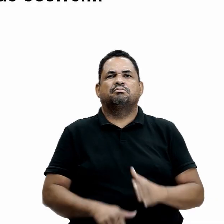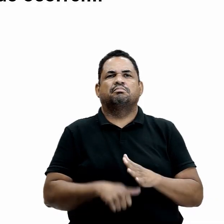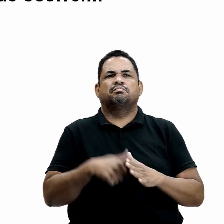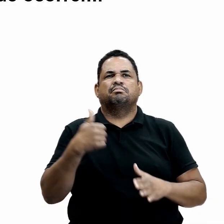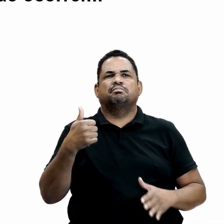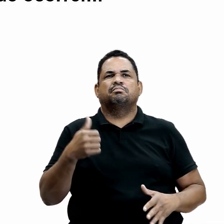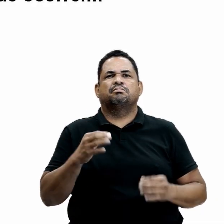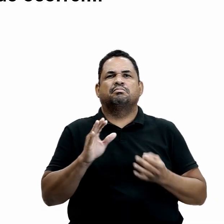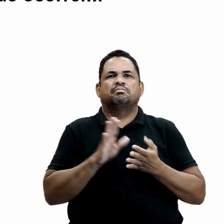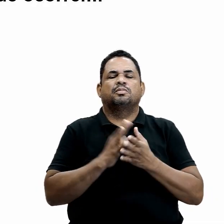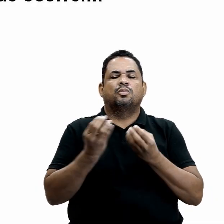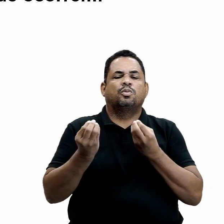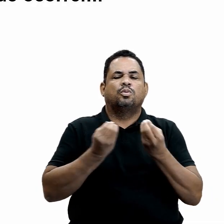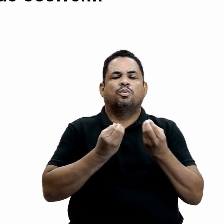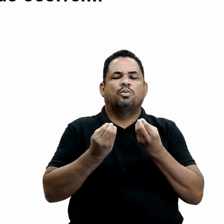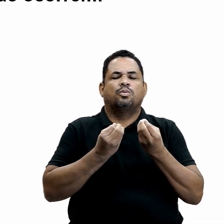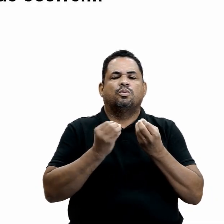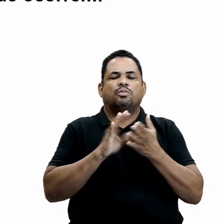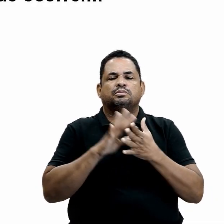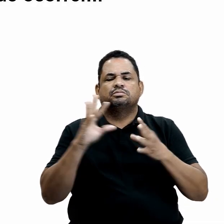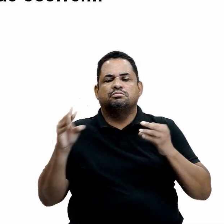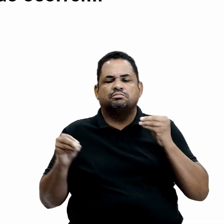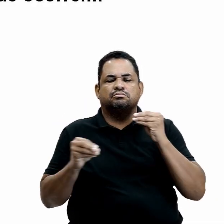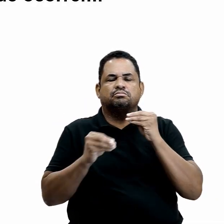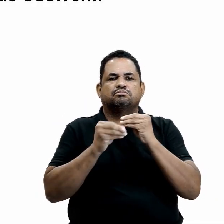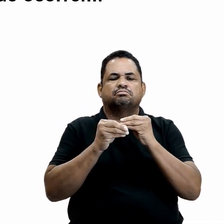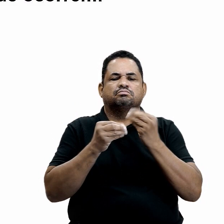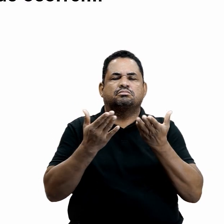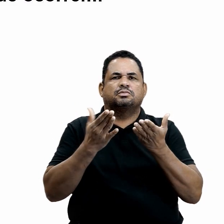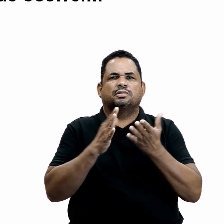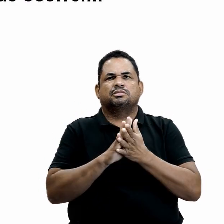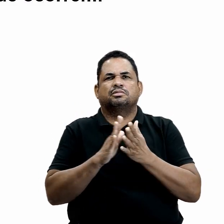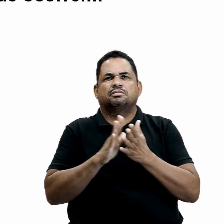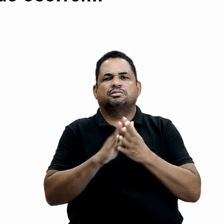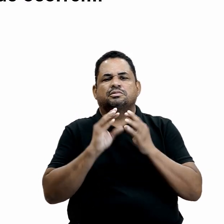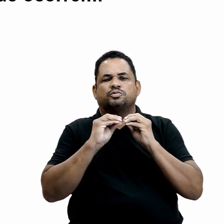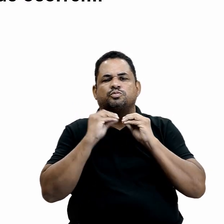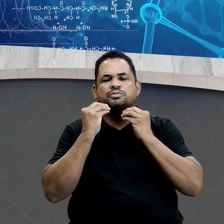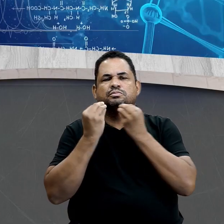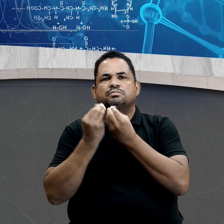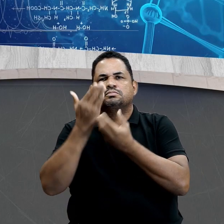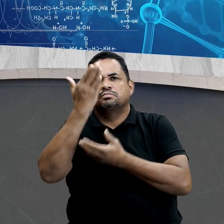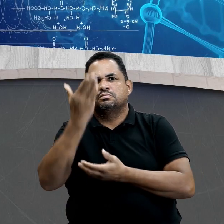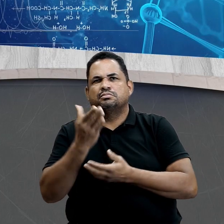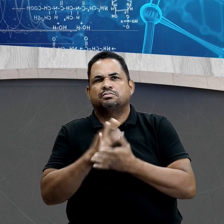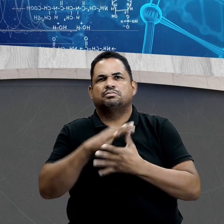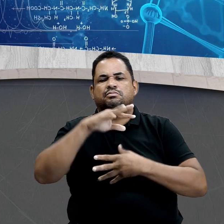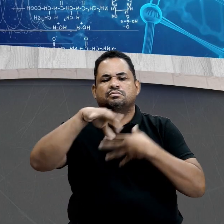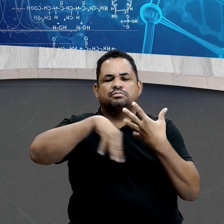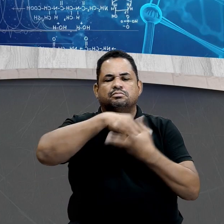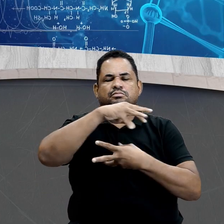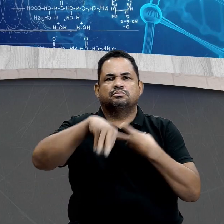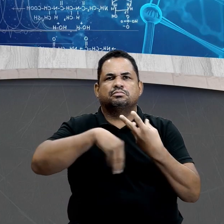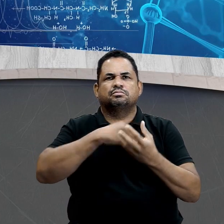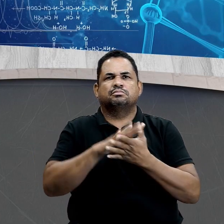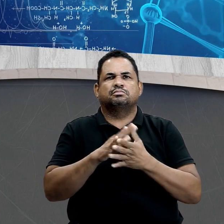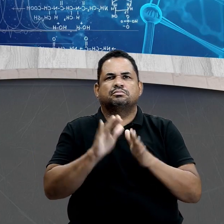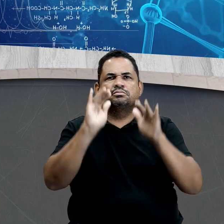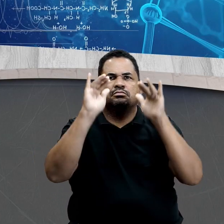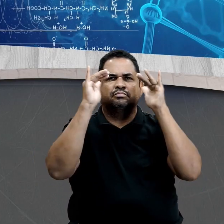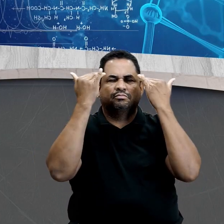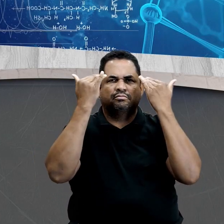o estado de agregação dessa substância que estão envolvidos. Fique